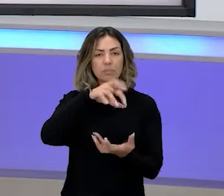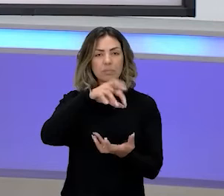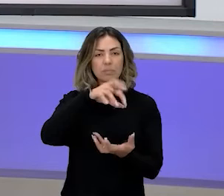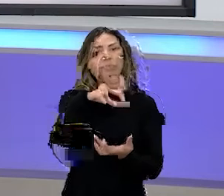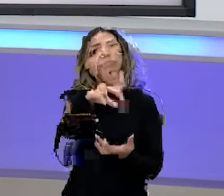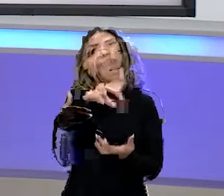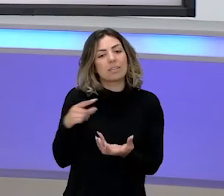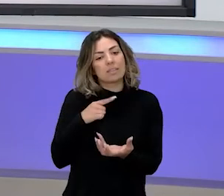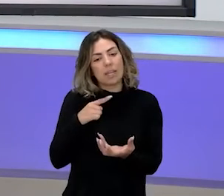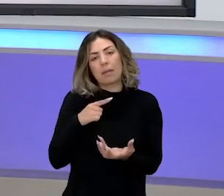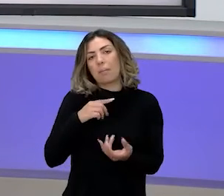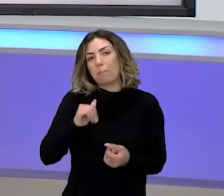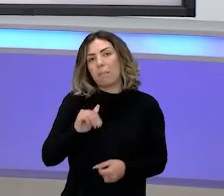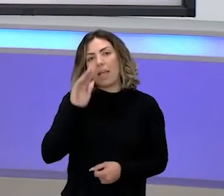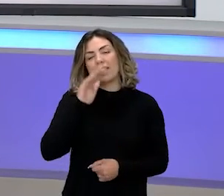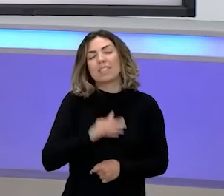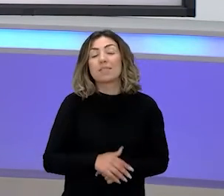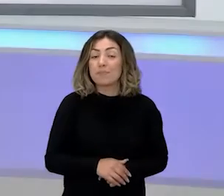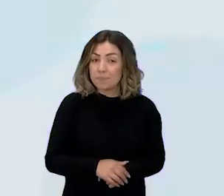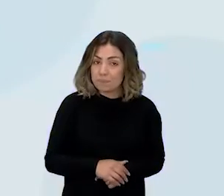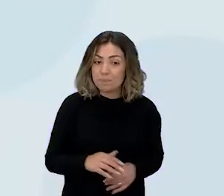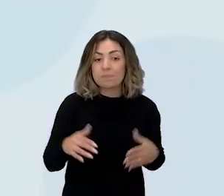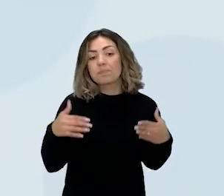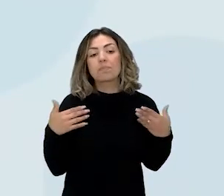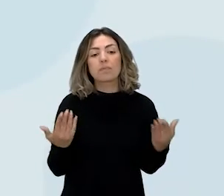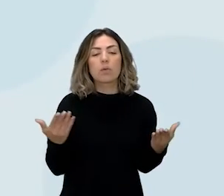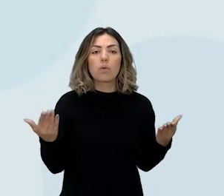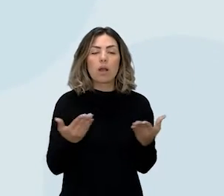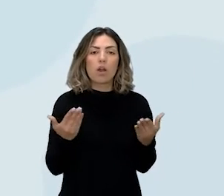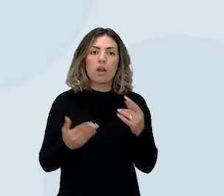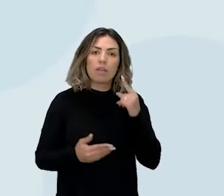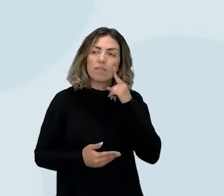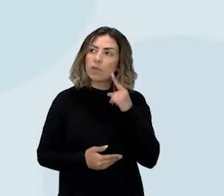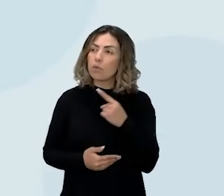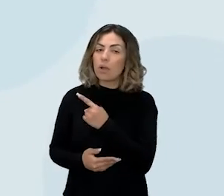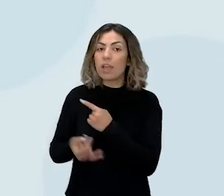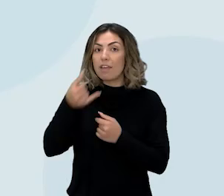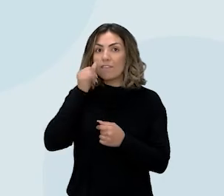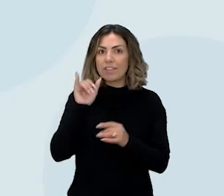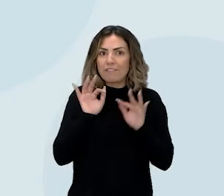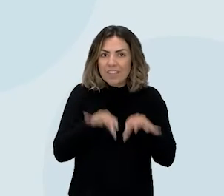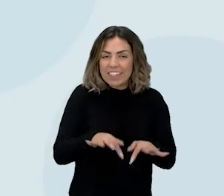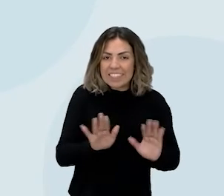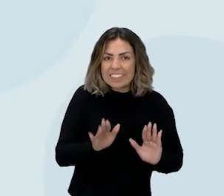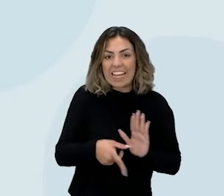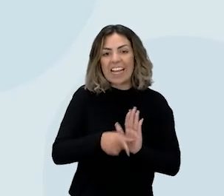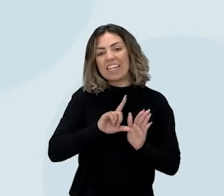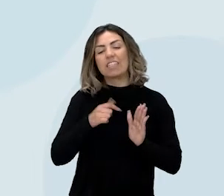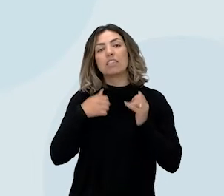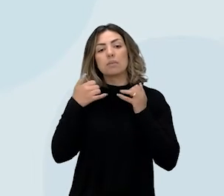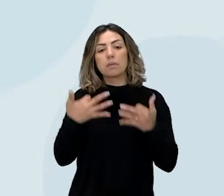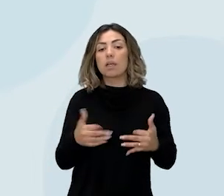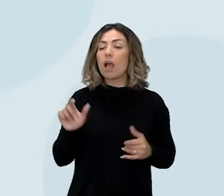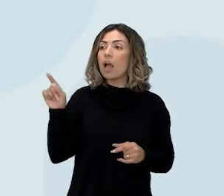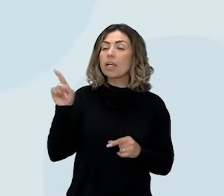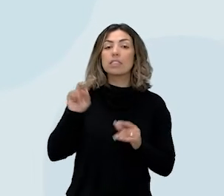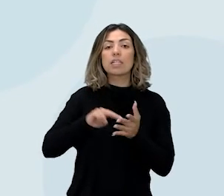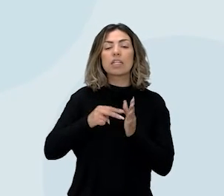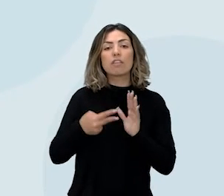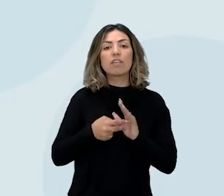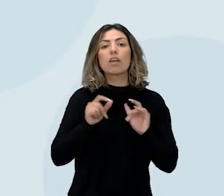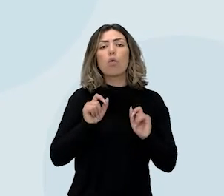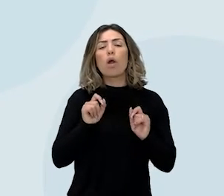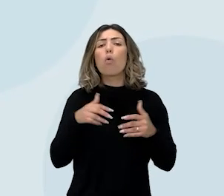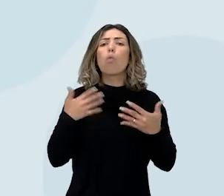tá bom? Do planeta. Voltando aqui, ó, antes que a nossa aula acabe, isso determina as estações do ano, ó. Quais são